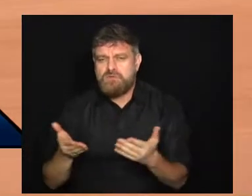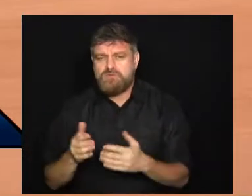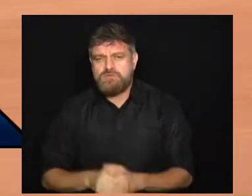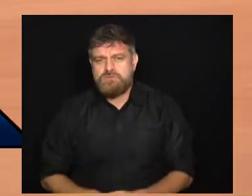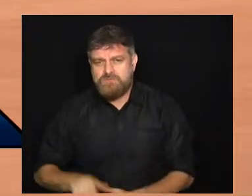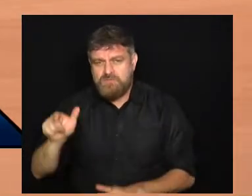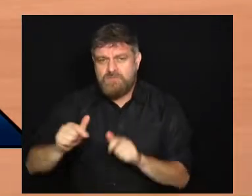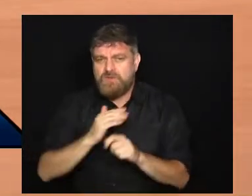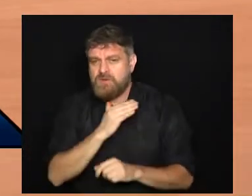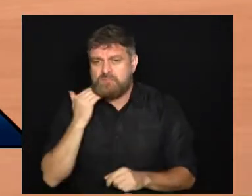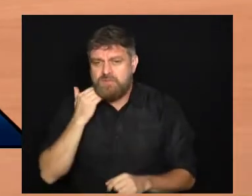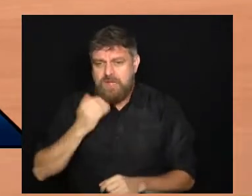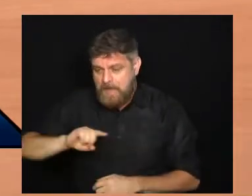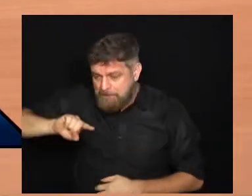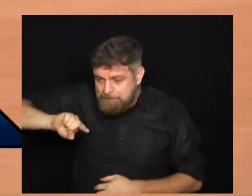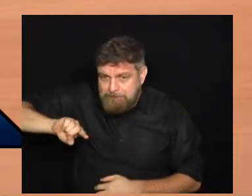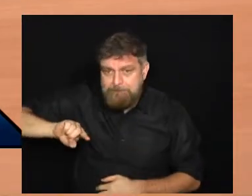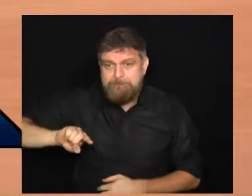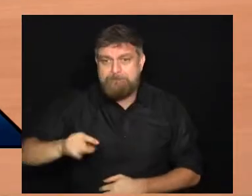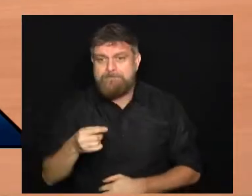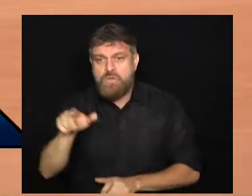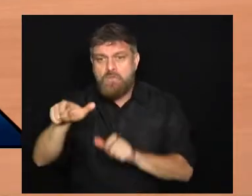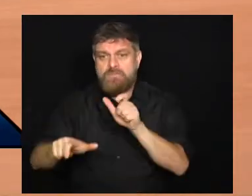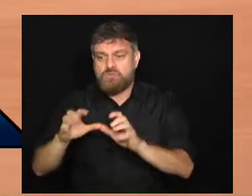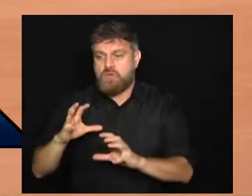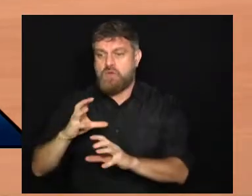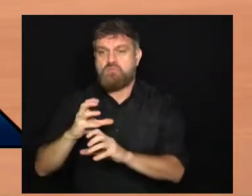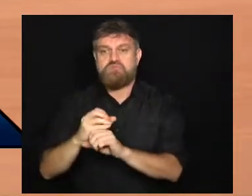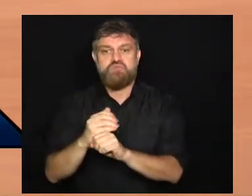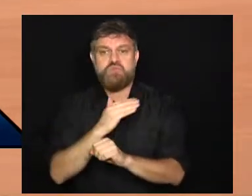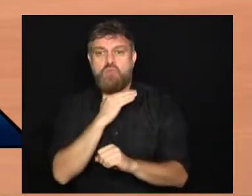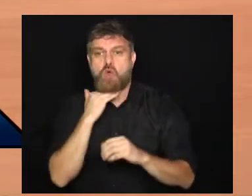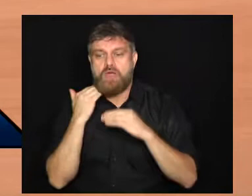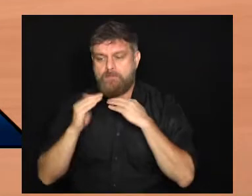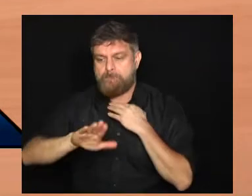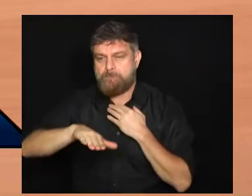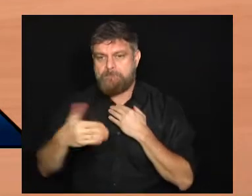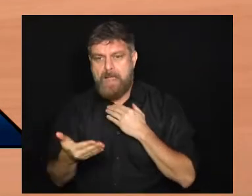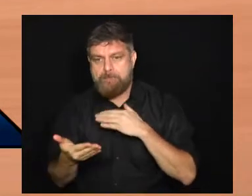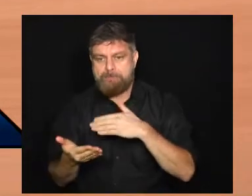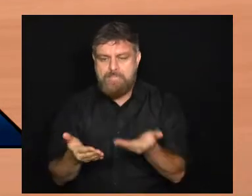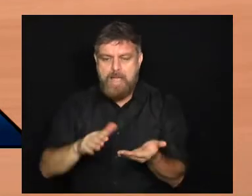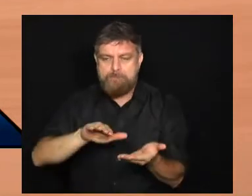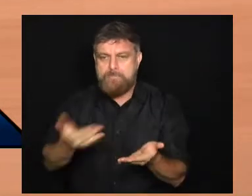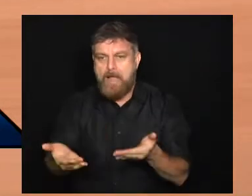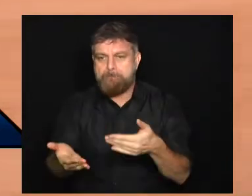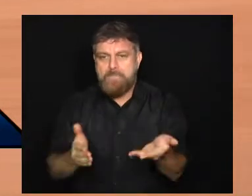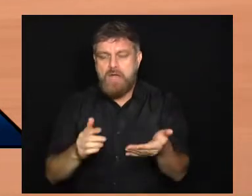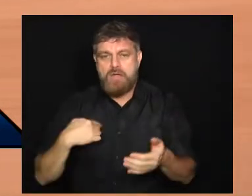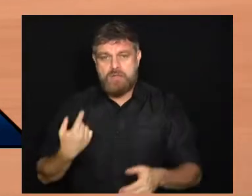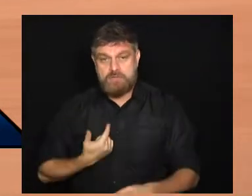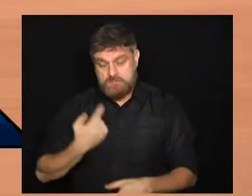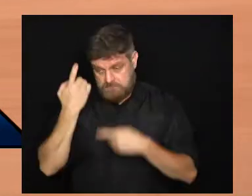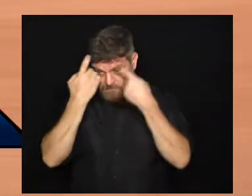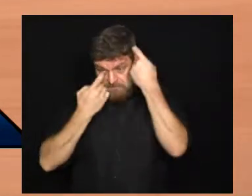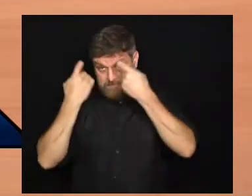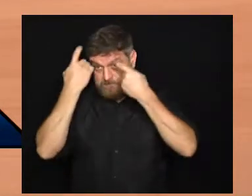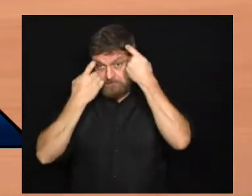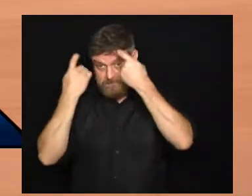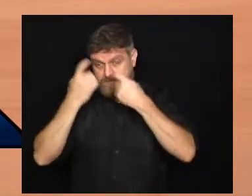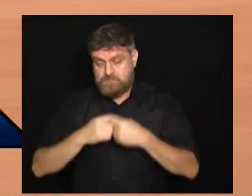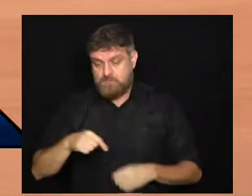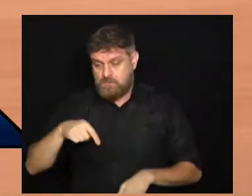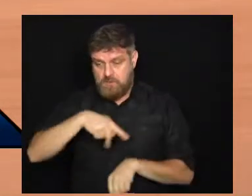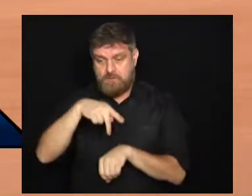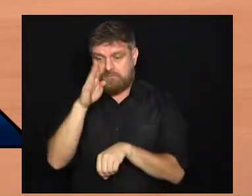fatalidades superando 1.000 óbitos desde o início da infecção. Então é uma situação muito preocupante, né? A gente ainda não tem